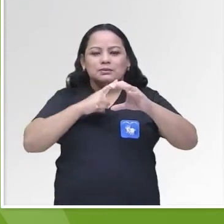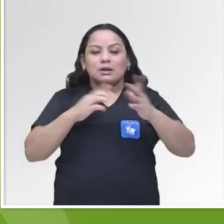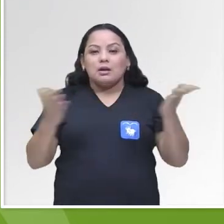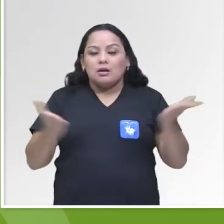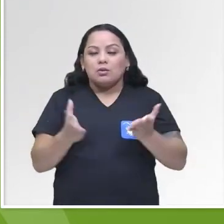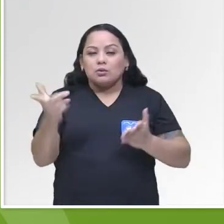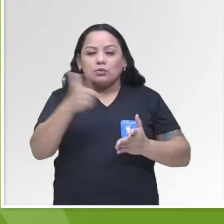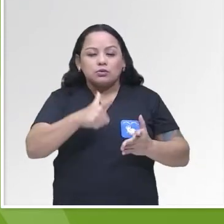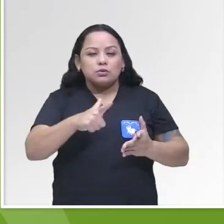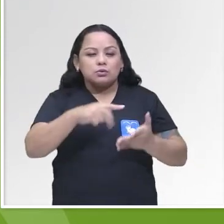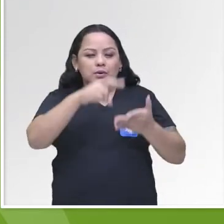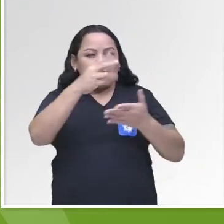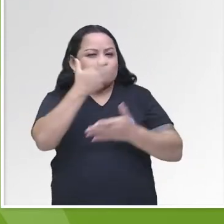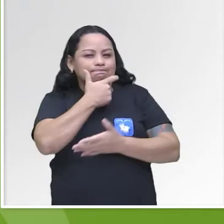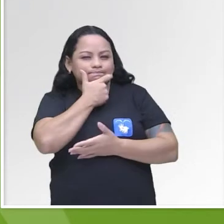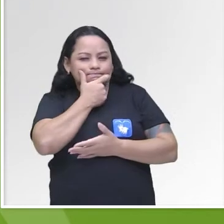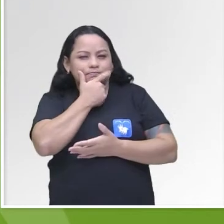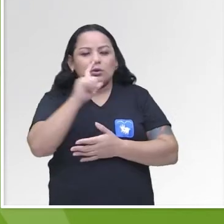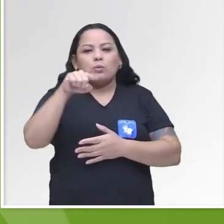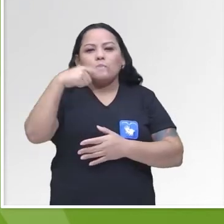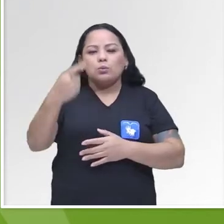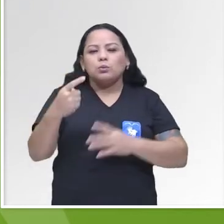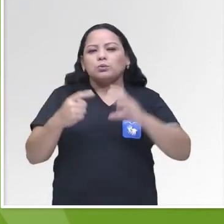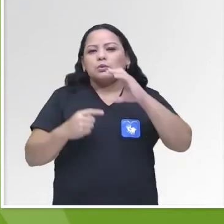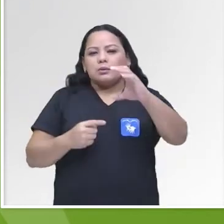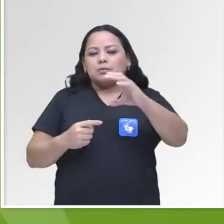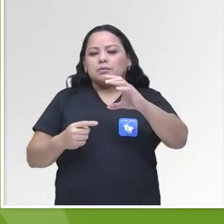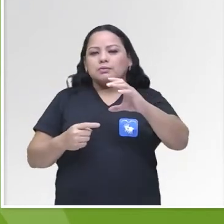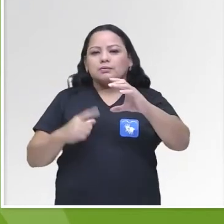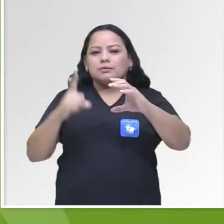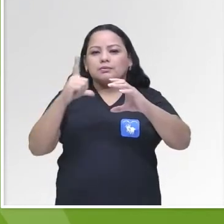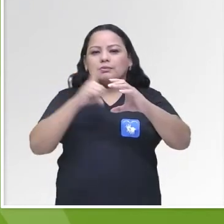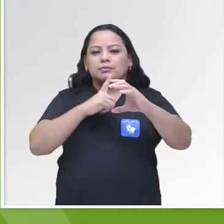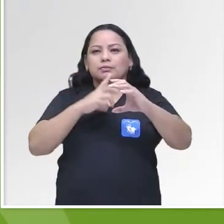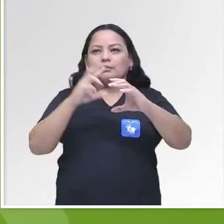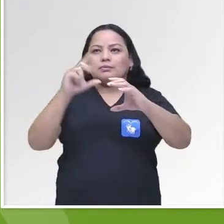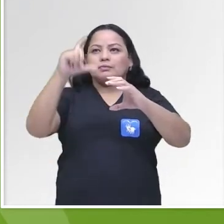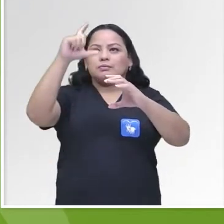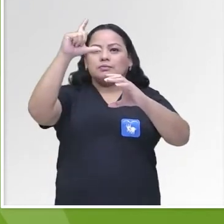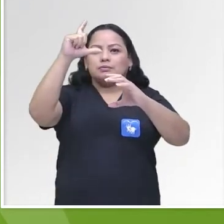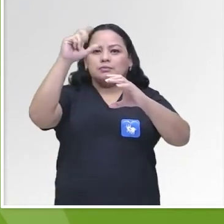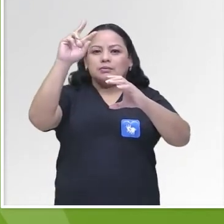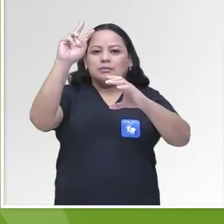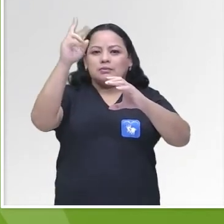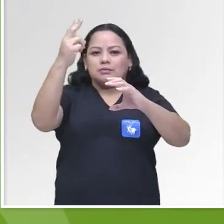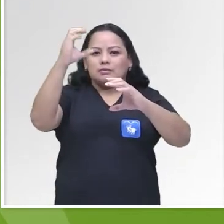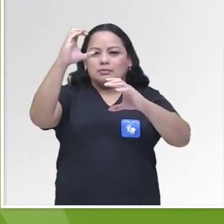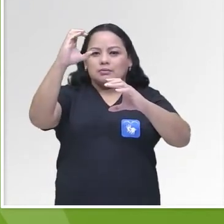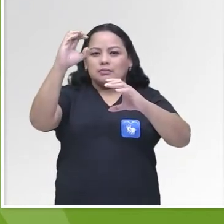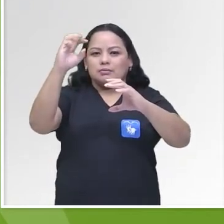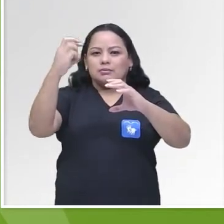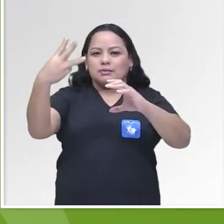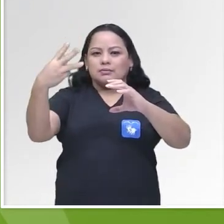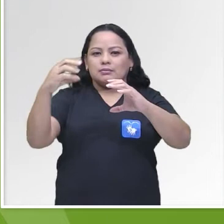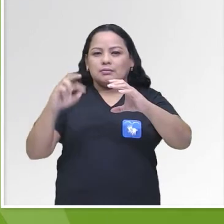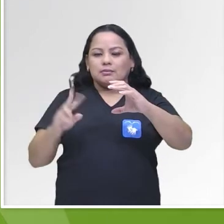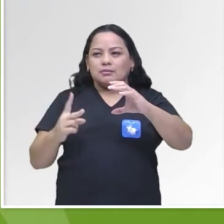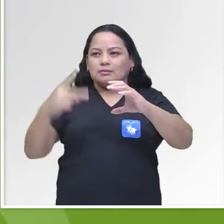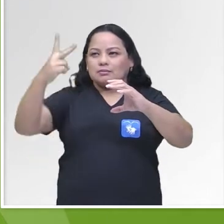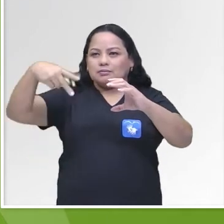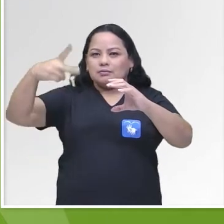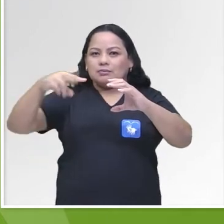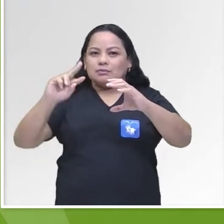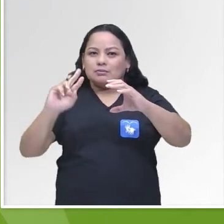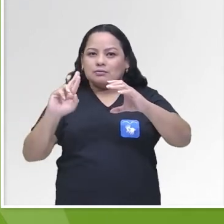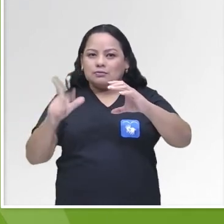nossa análise, o próximo carbono tem ligantes diferentes. Então, eu posso afirmar que